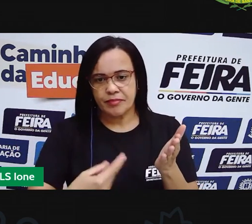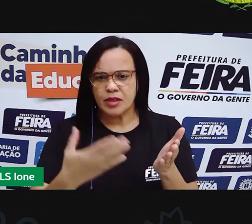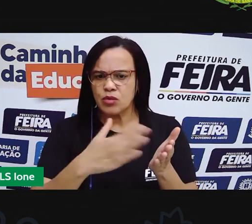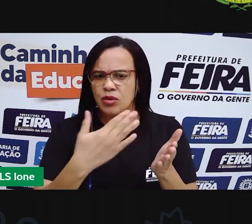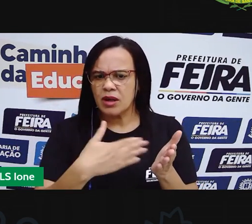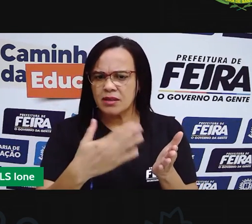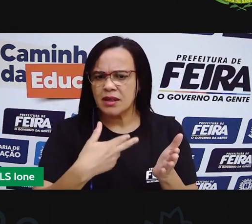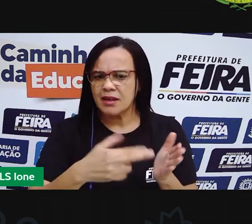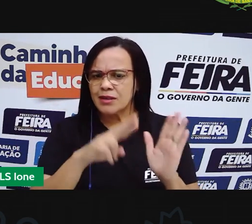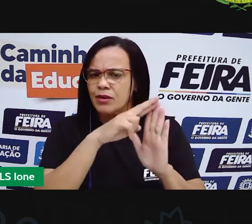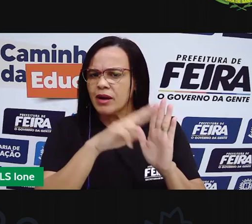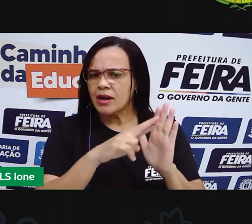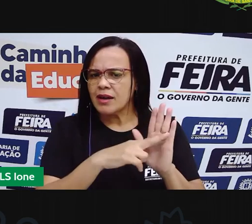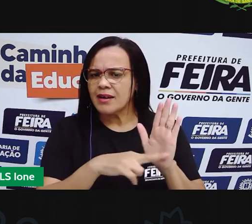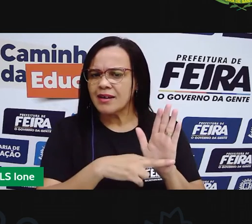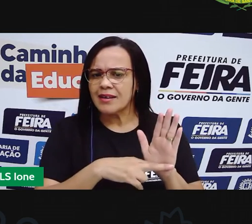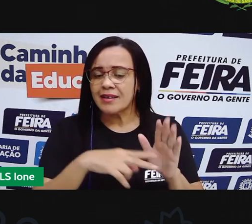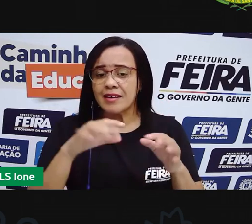e